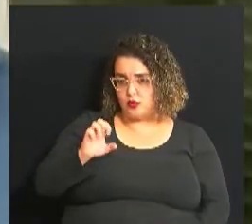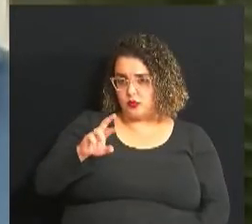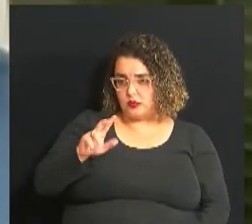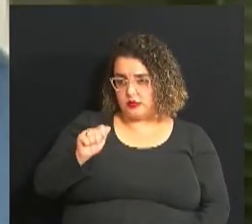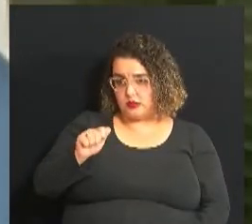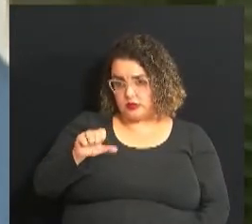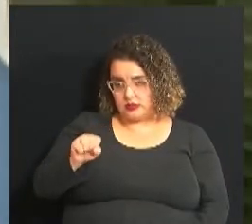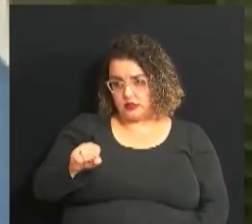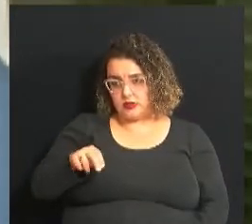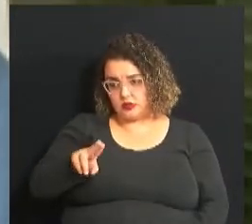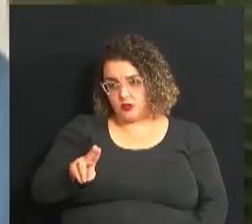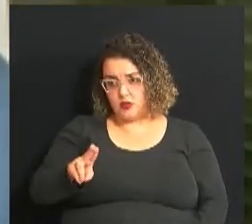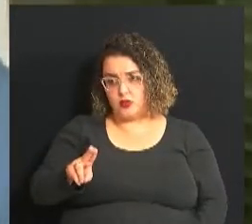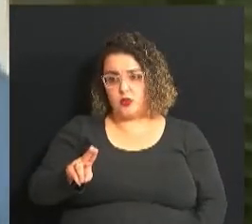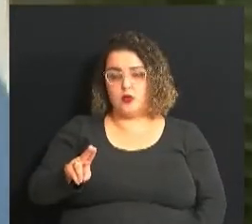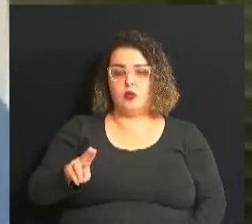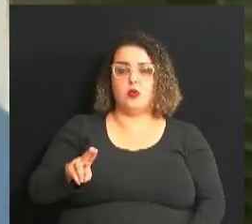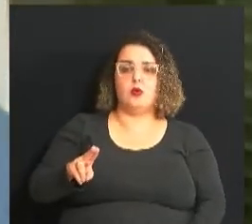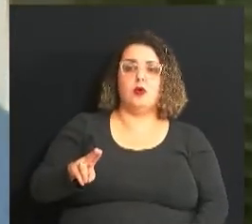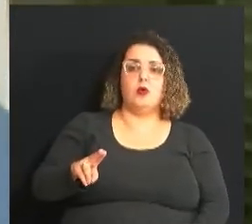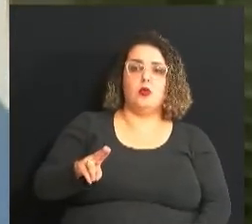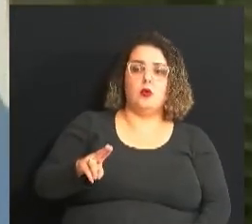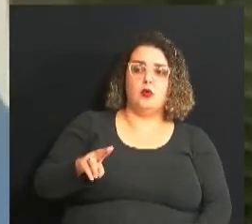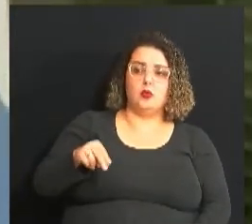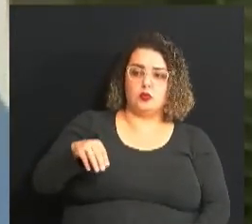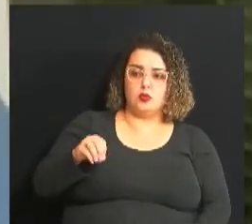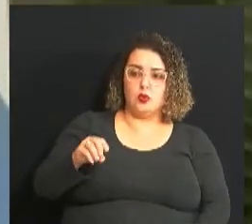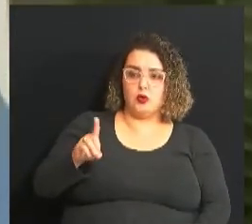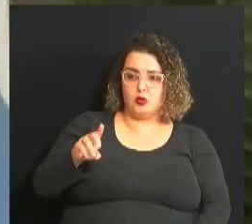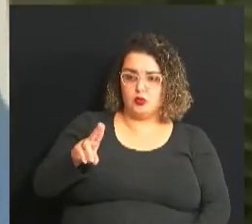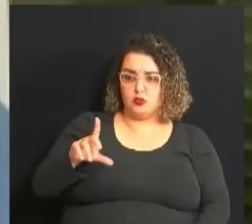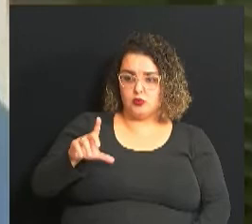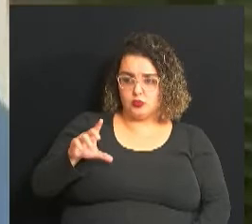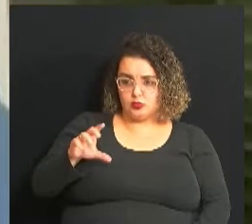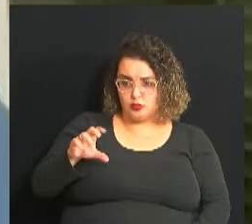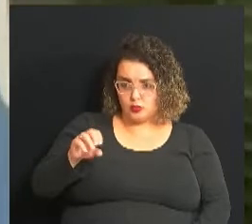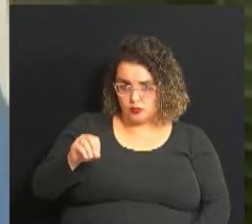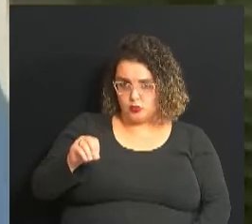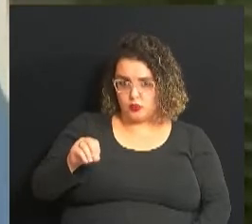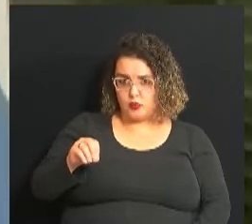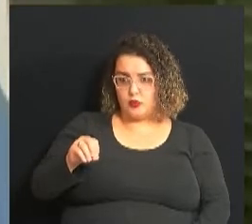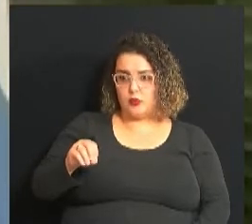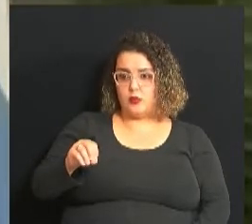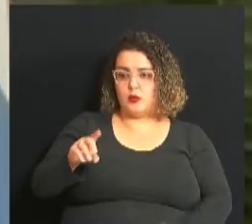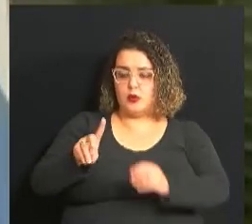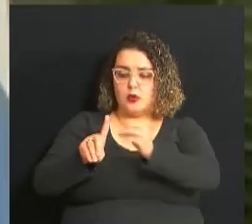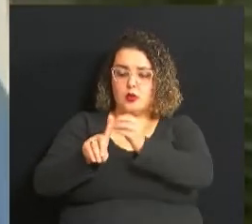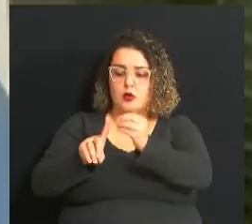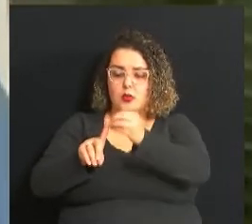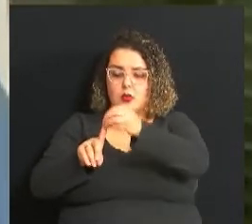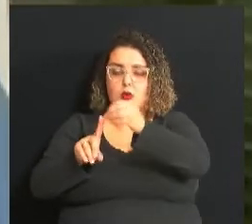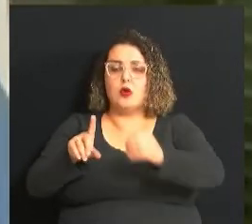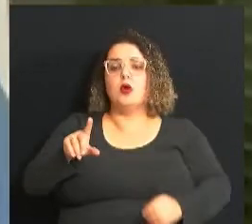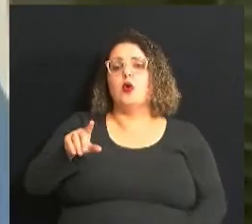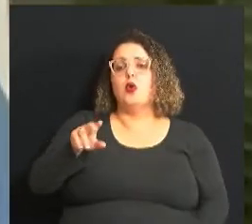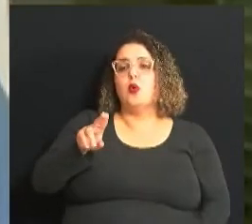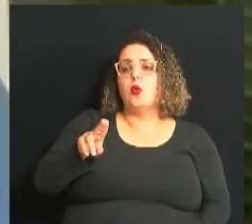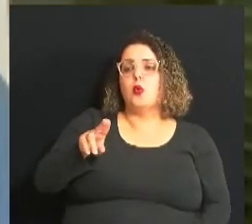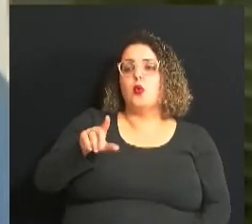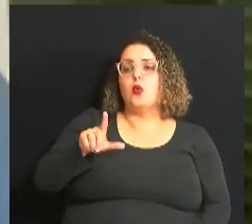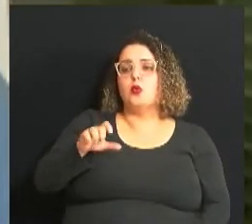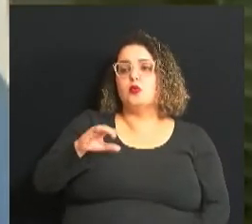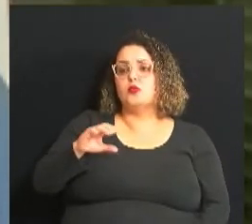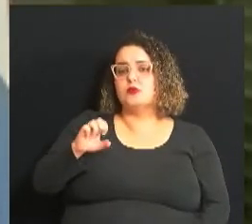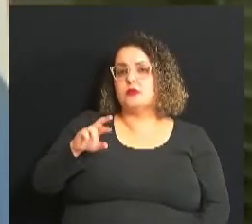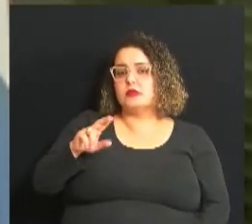a sífilis, né, que pode ter uma úlcera geralmente única, essa úlcera ela não é